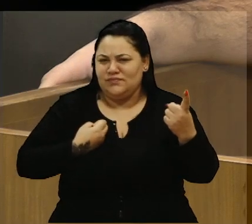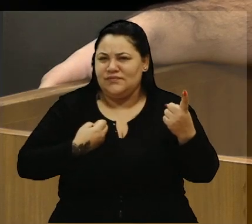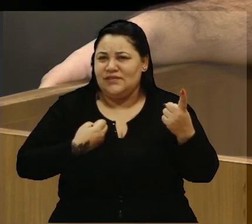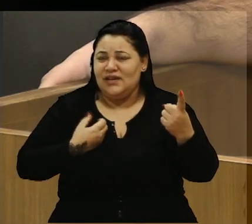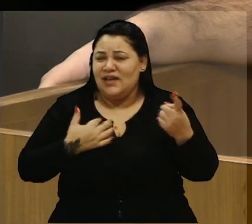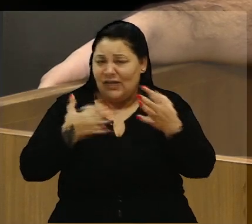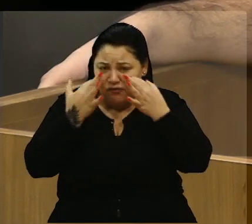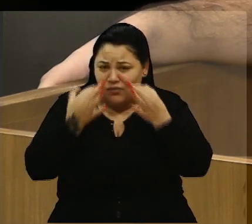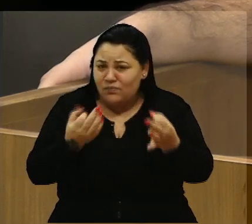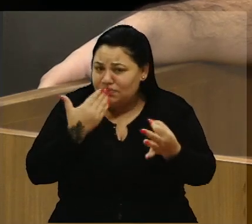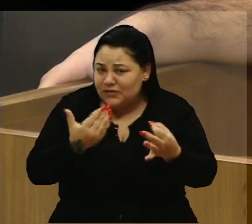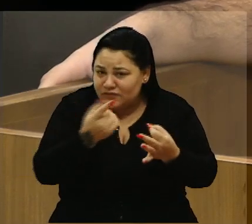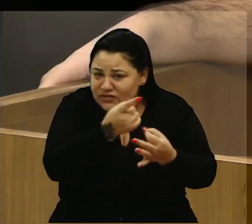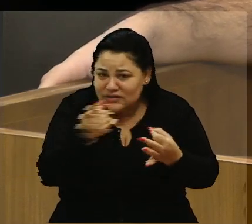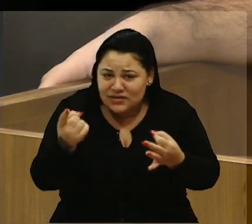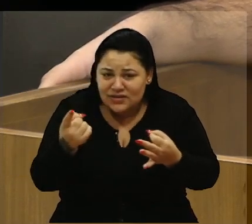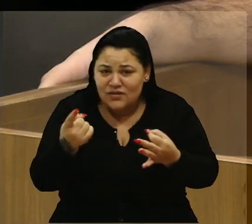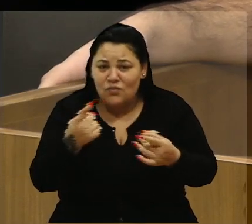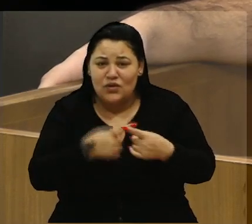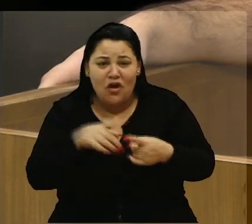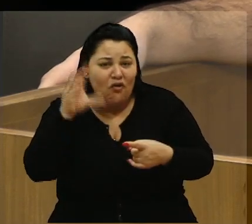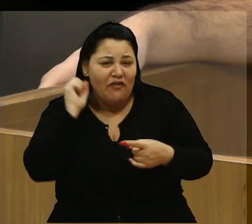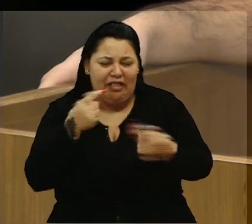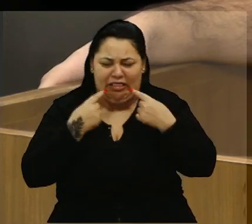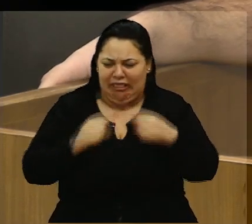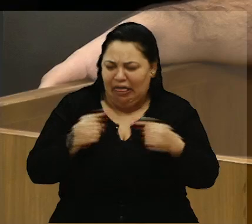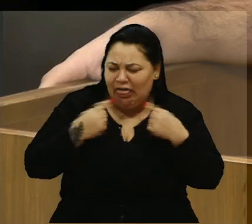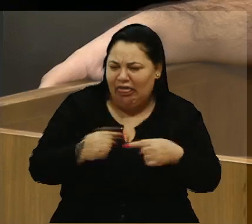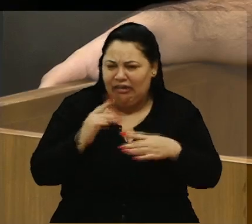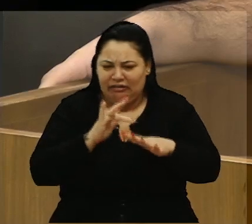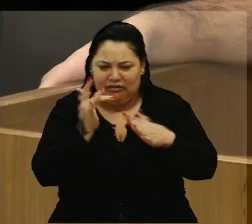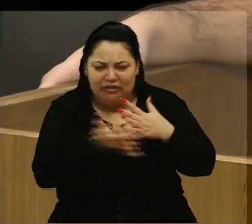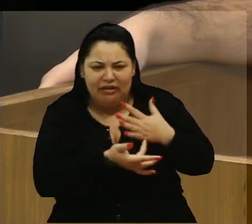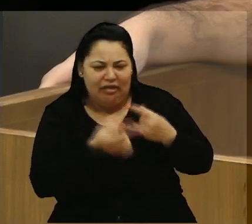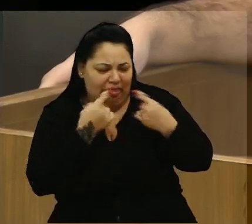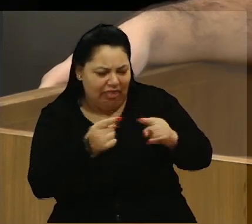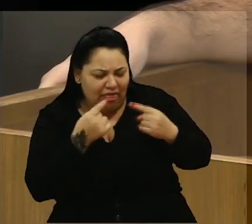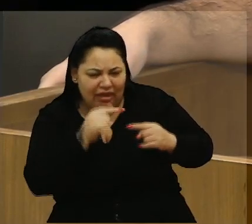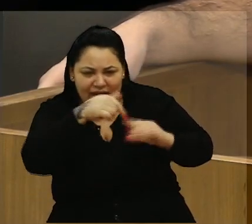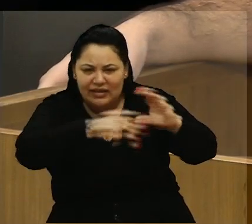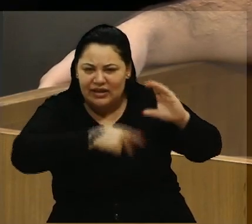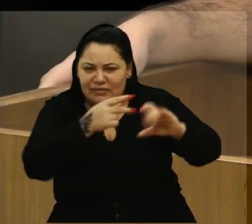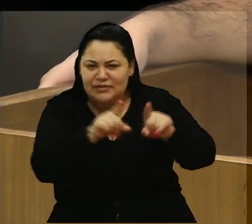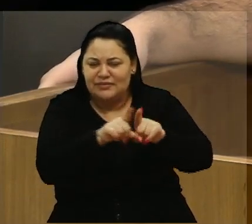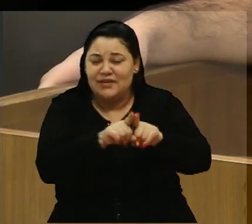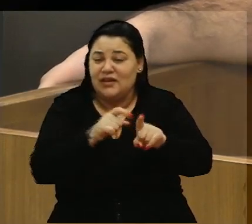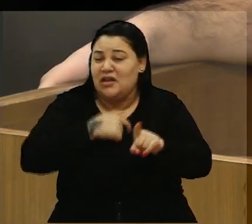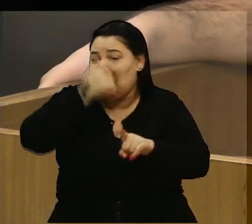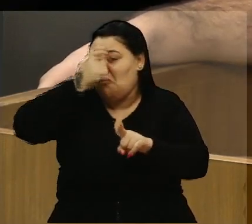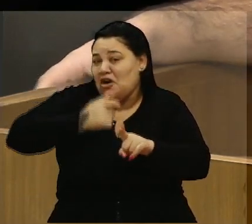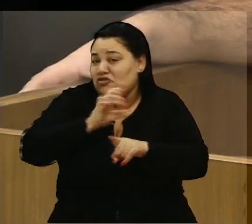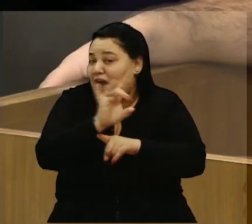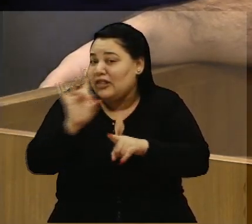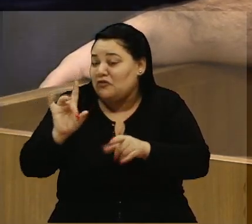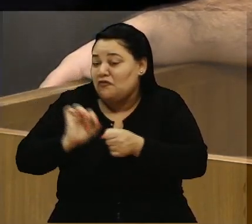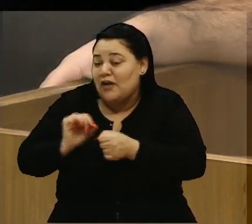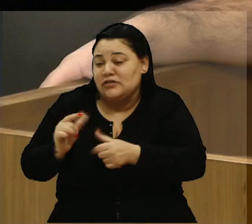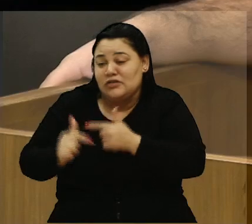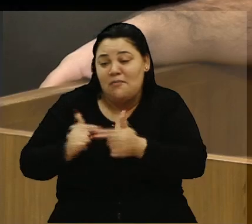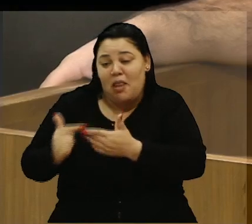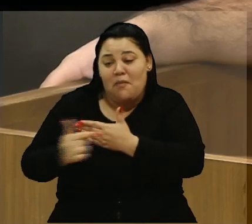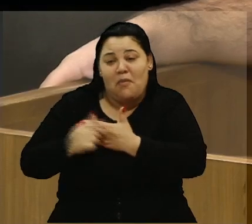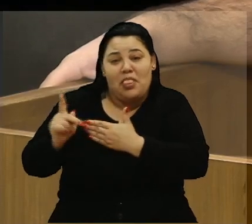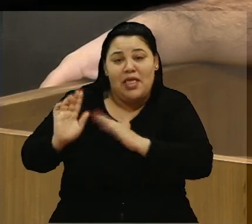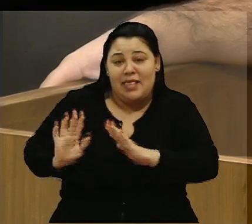aqui porque eu vi críticas na rede social, vi críticas aqui dentro, enfim, e eu acho que cada um faz o seu papel. Mas quando a gente